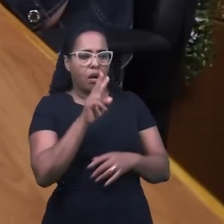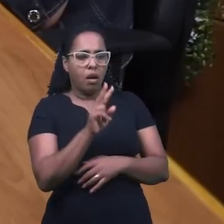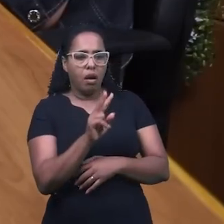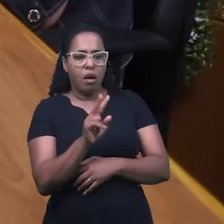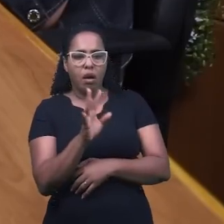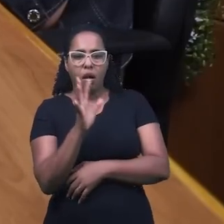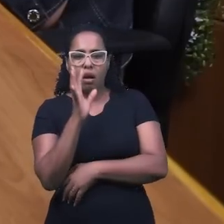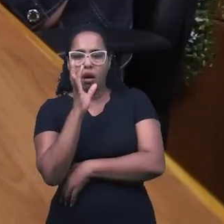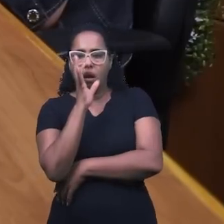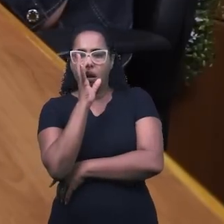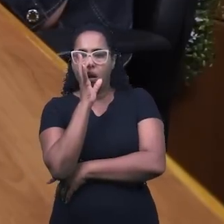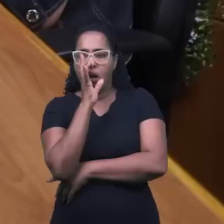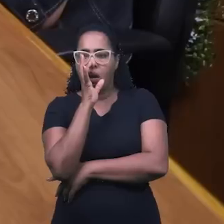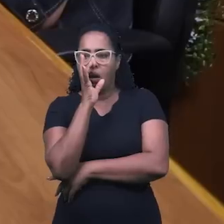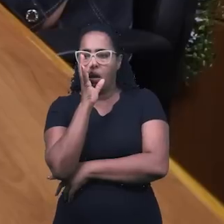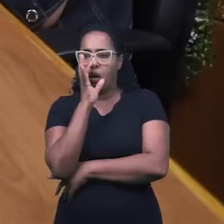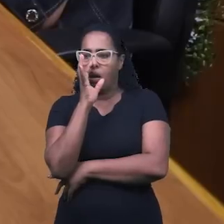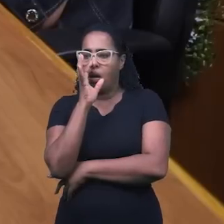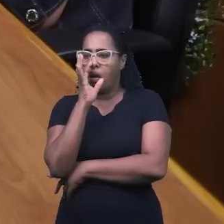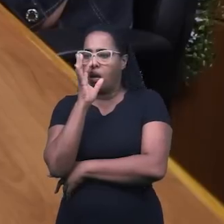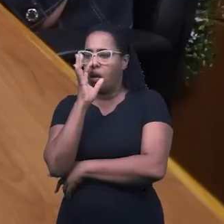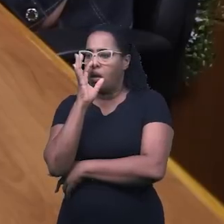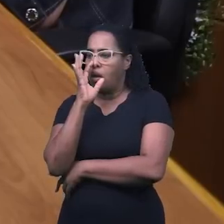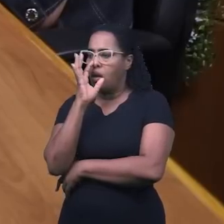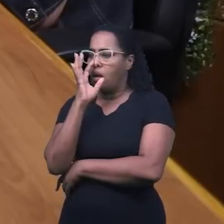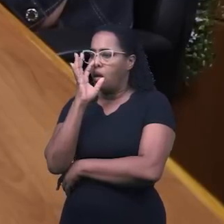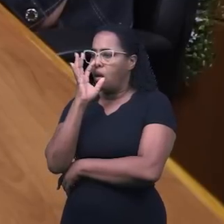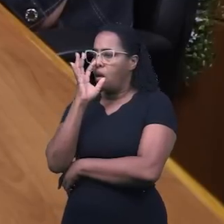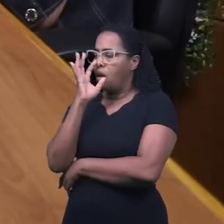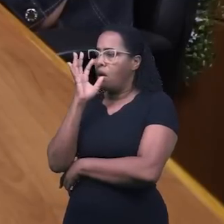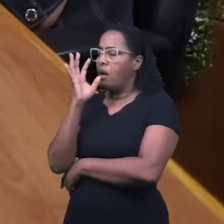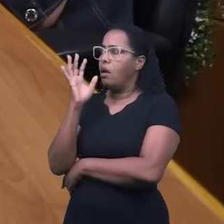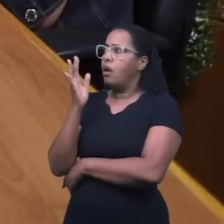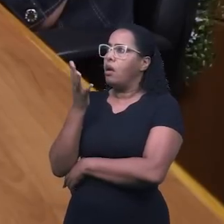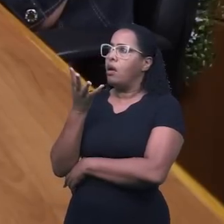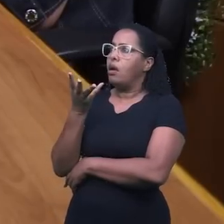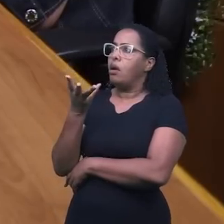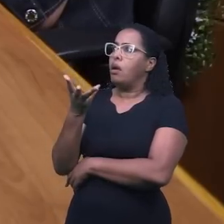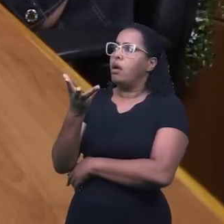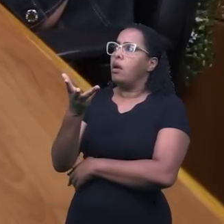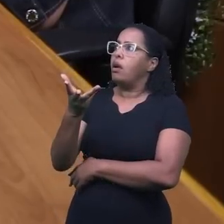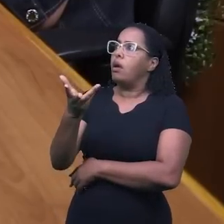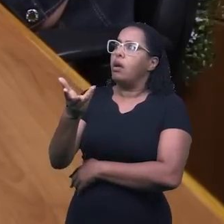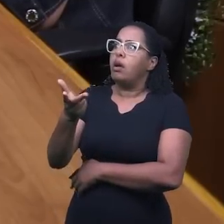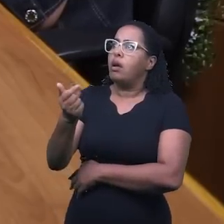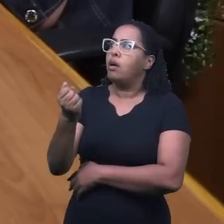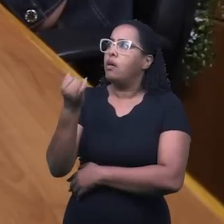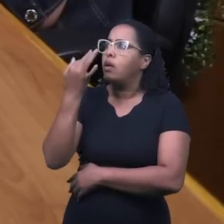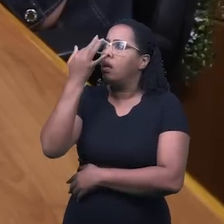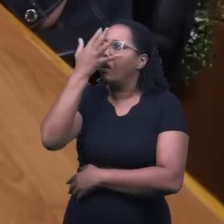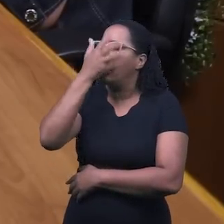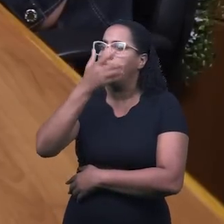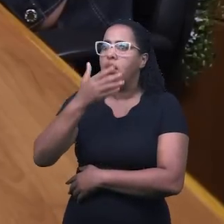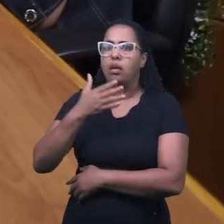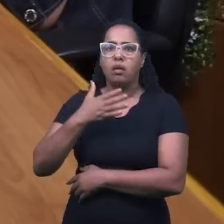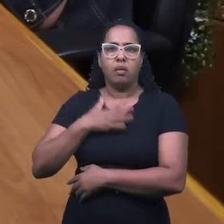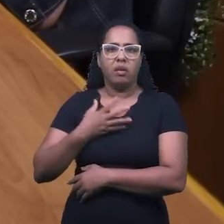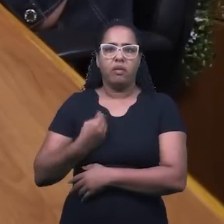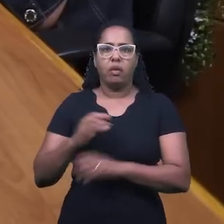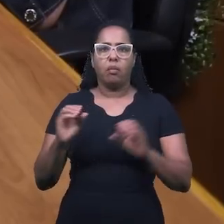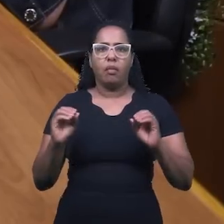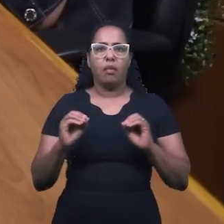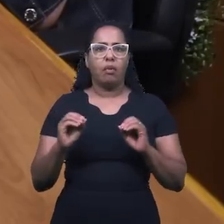naquilo tudo, eu ficava olhando, meu Deus, que maravilha, que lindo, que maravilhoso. E não